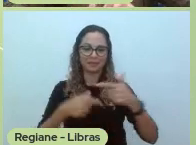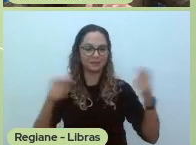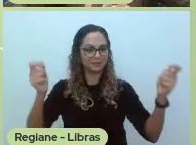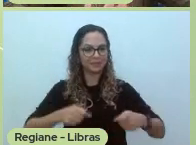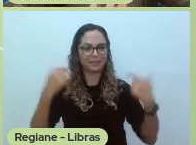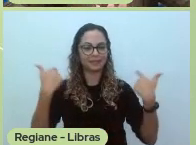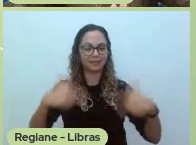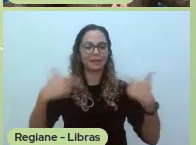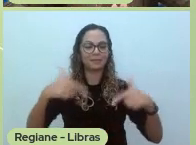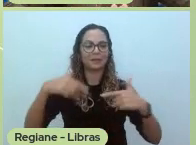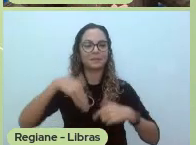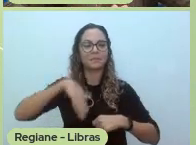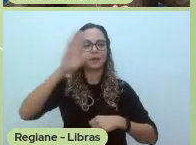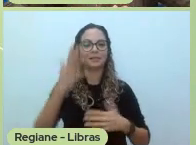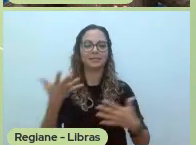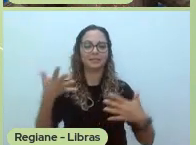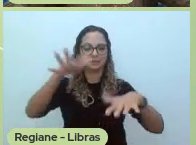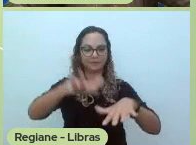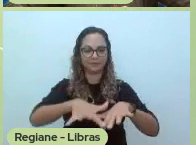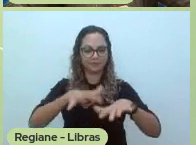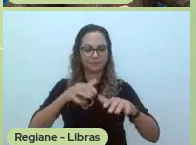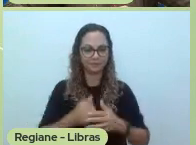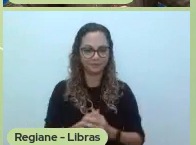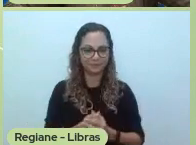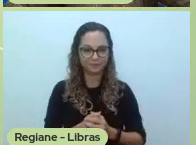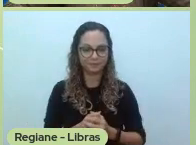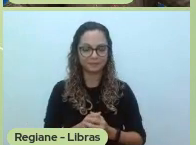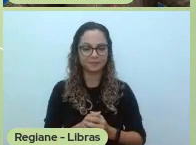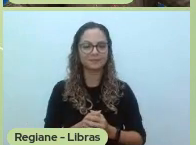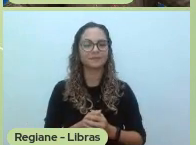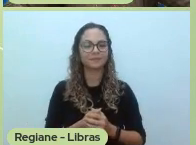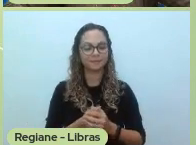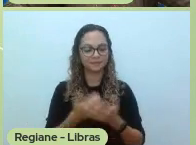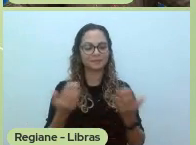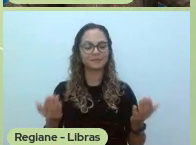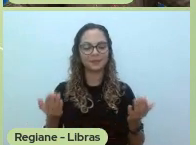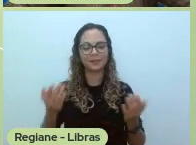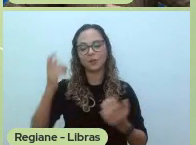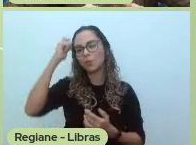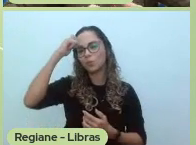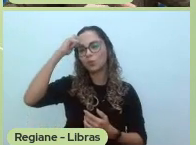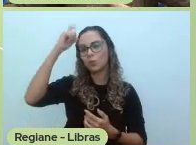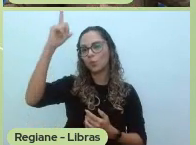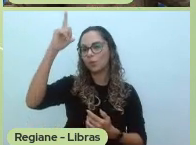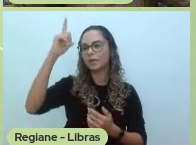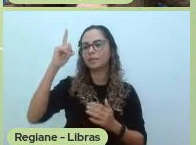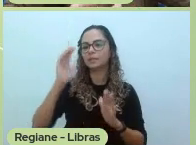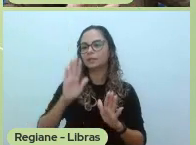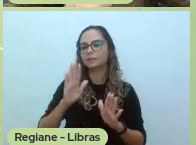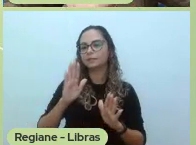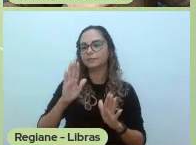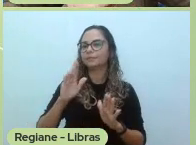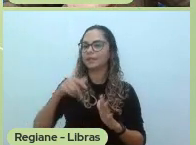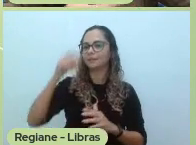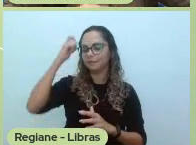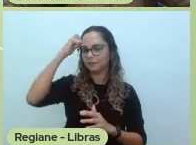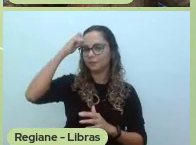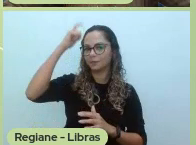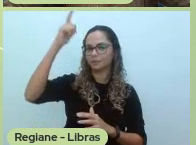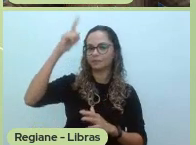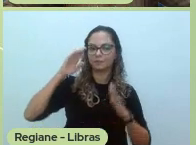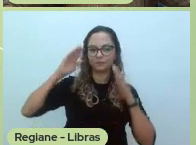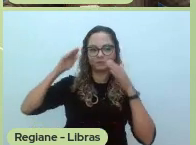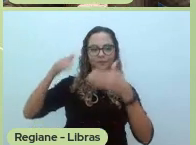mais inclusiva. E cultura, mais adiante a gente pode falar sobre isso, que é o cerne da minha atuação,